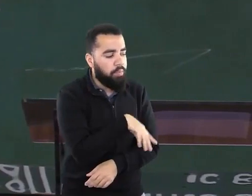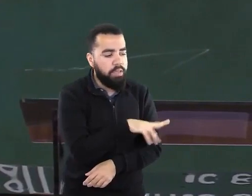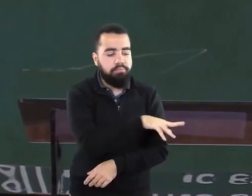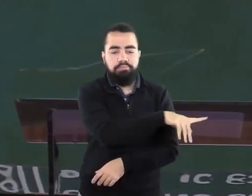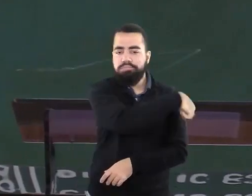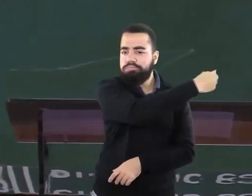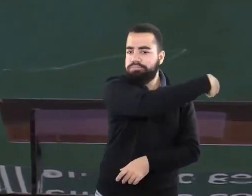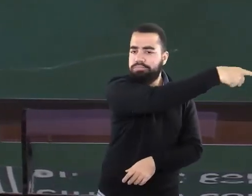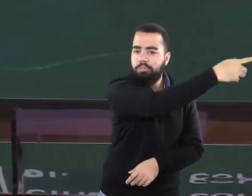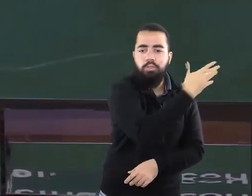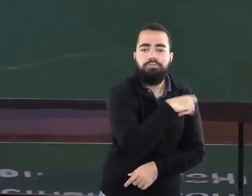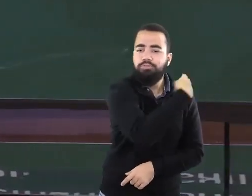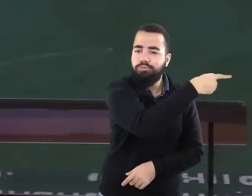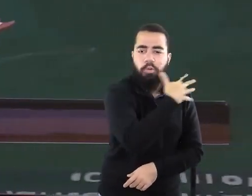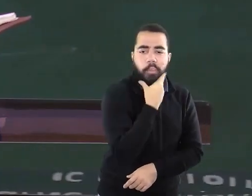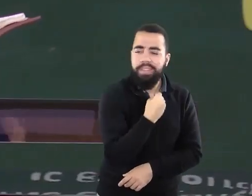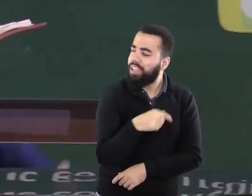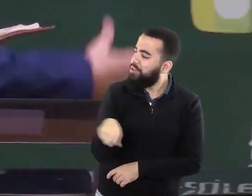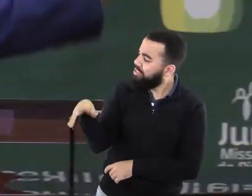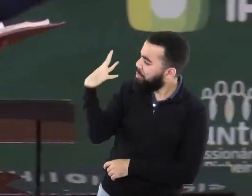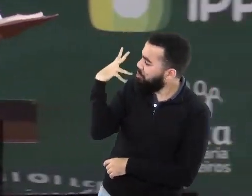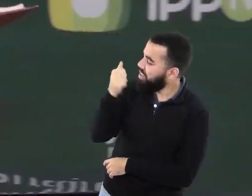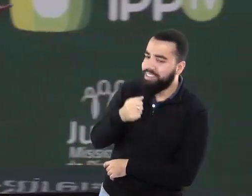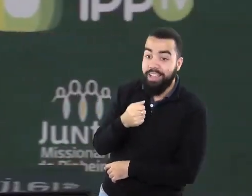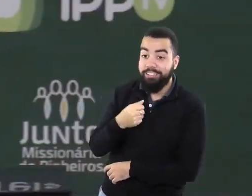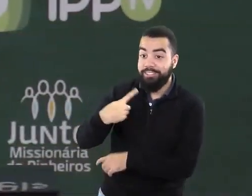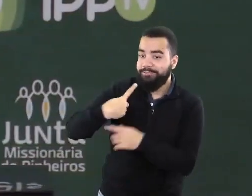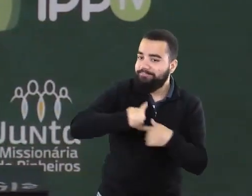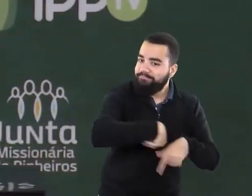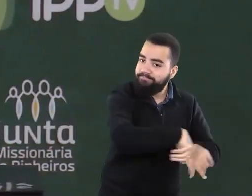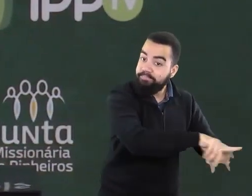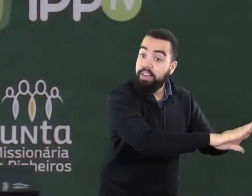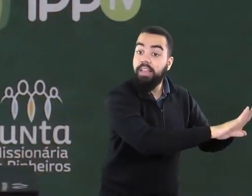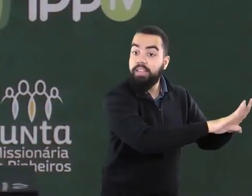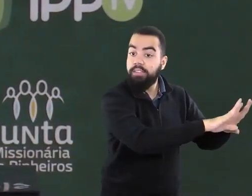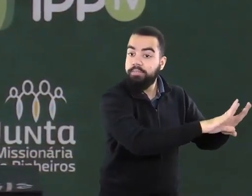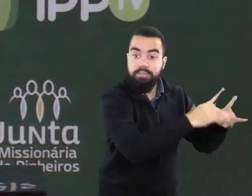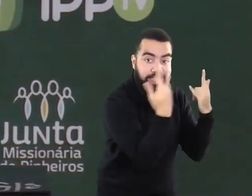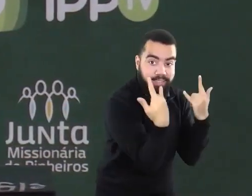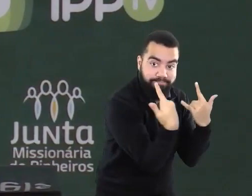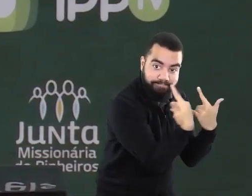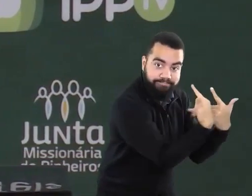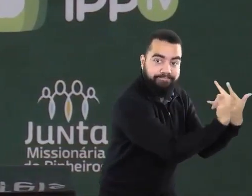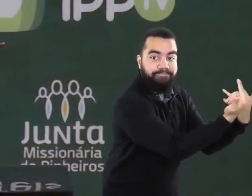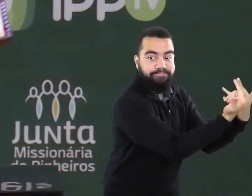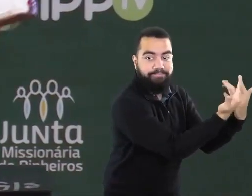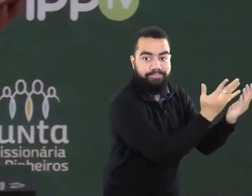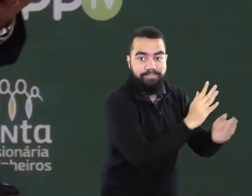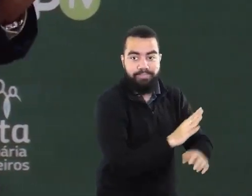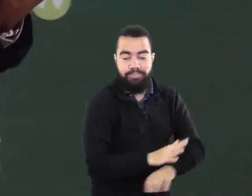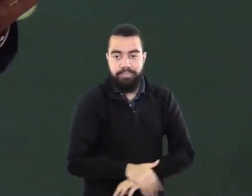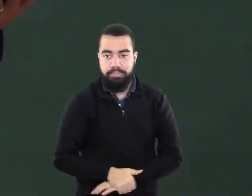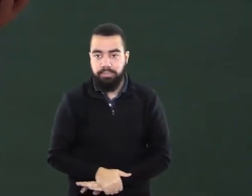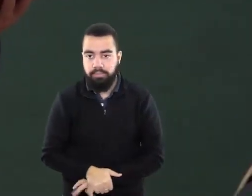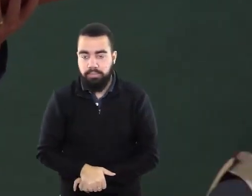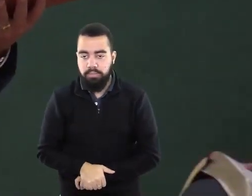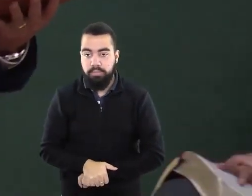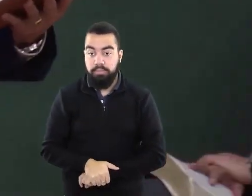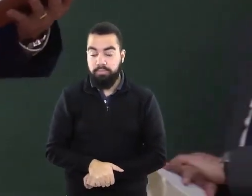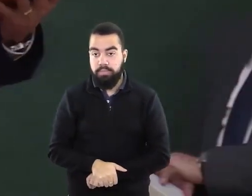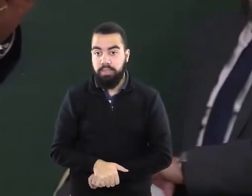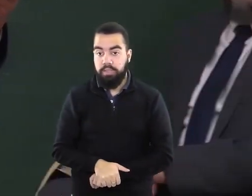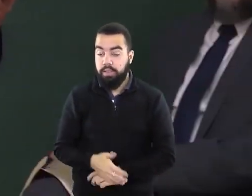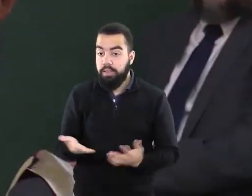Vai ficar vulnerável. Mas se ela é amada, valorizada, quando os Dom Juans da vida, com as